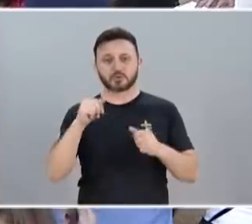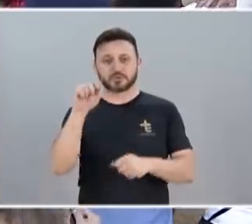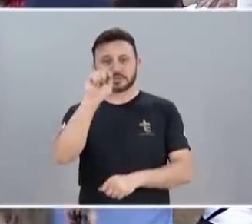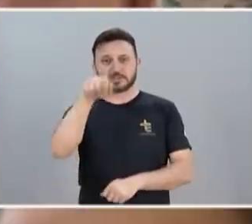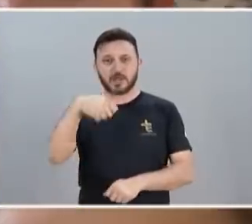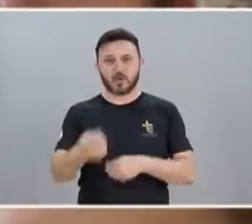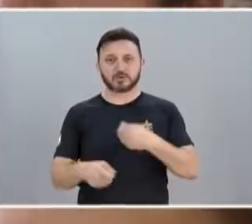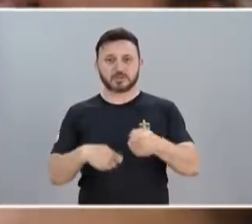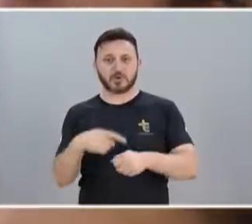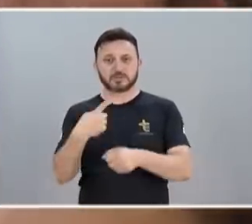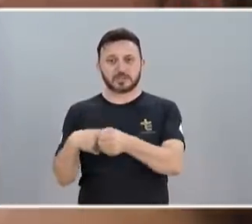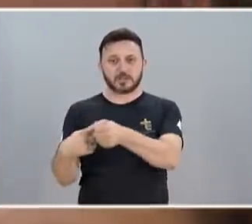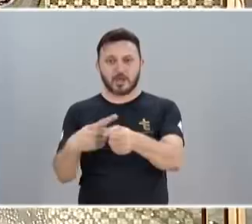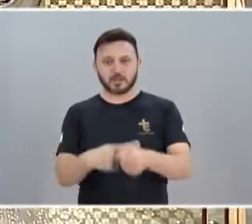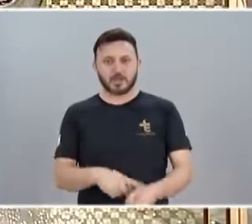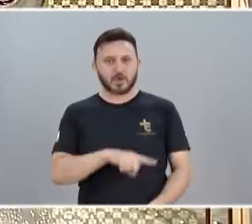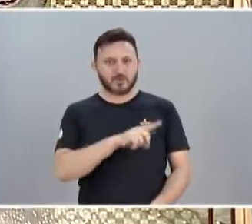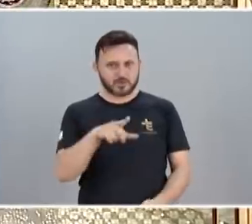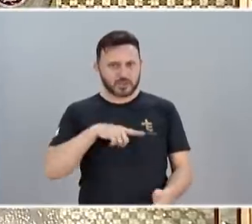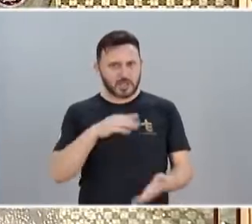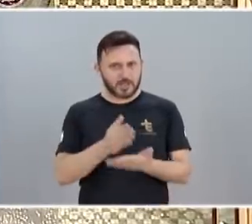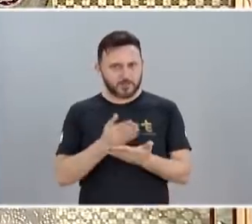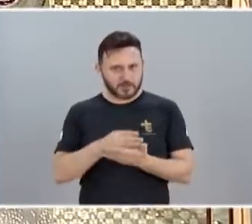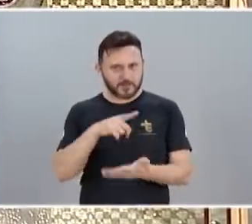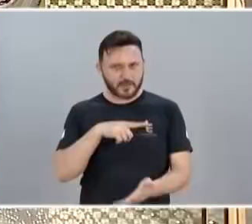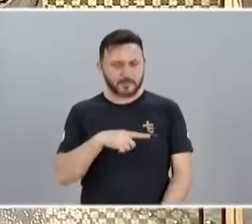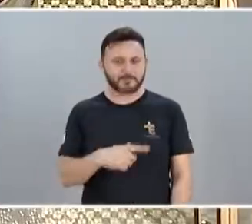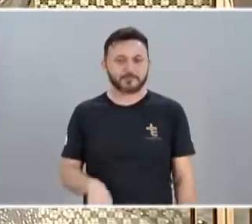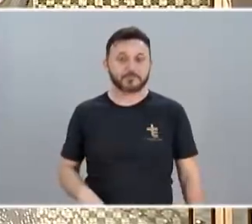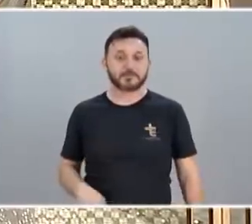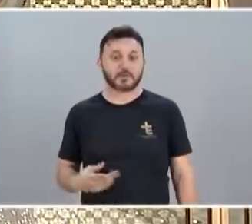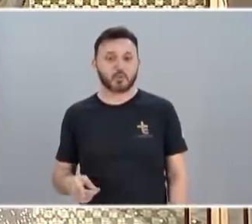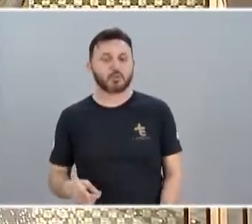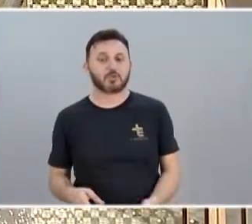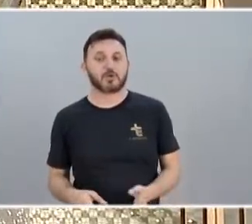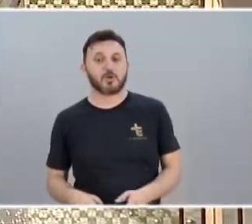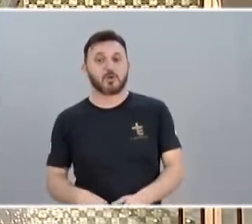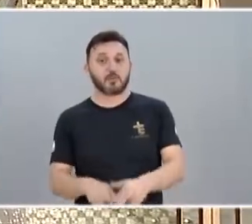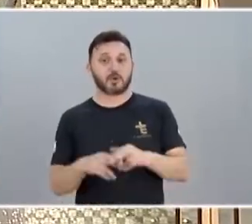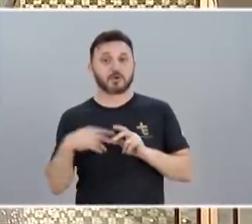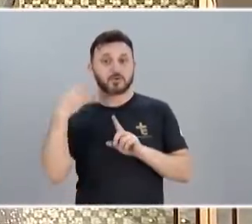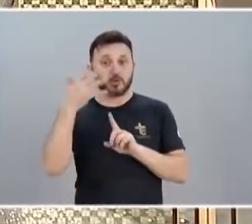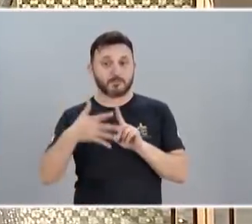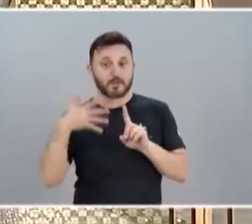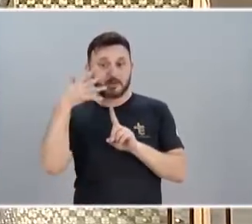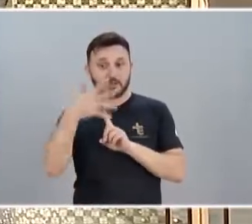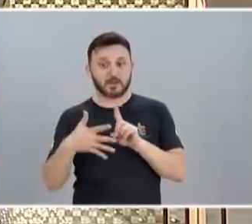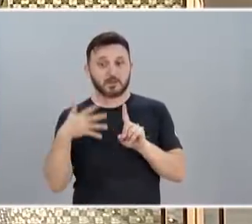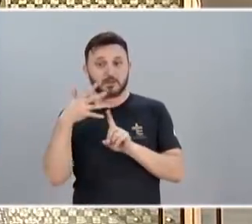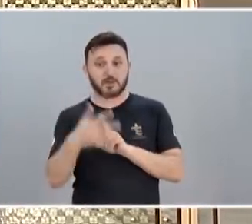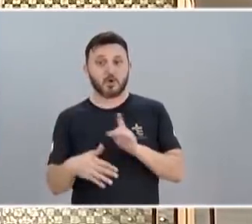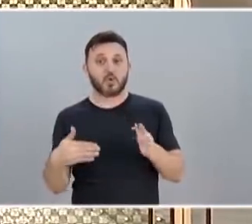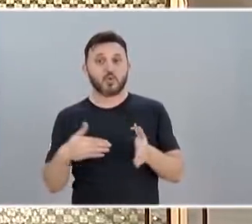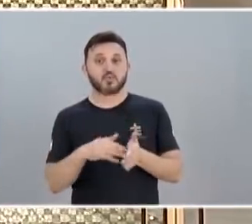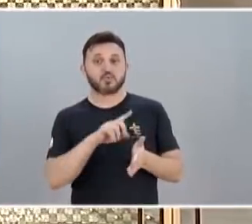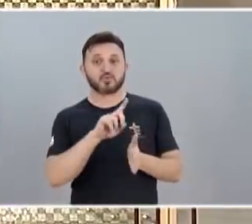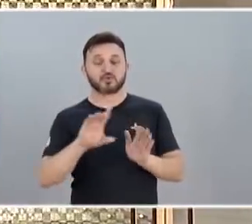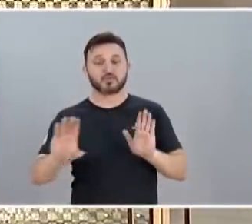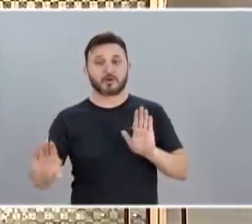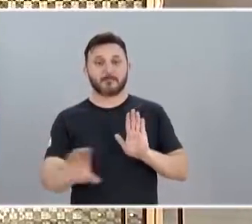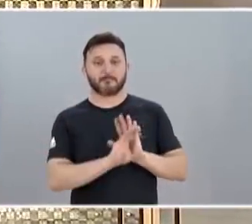Espiritual? Olha, eu indico, por causa dessa homilia, o último